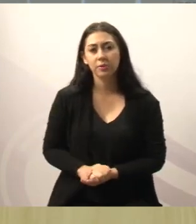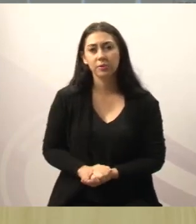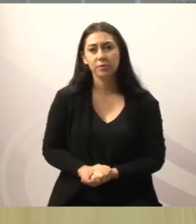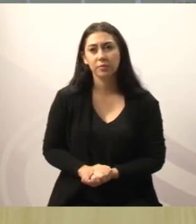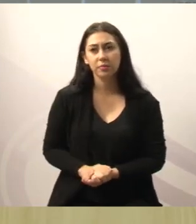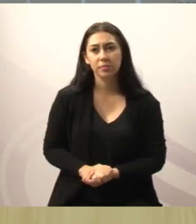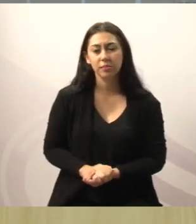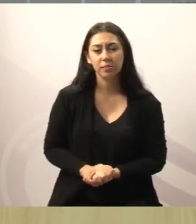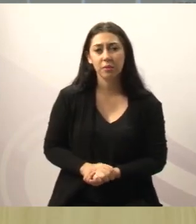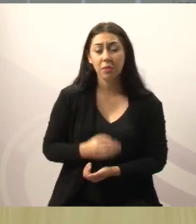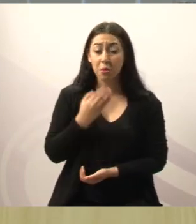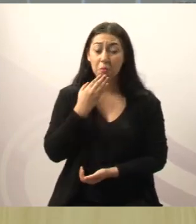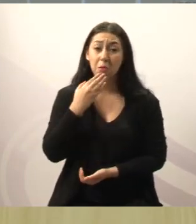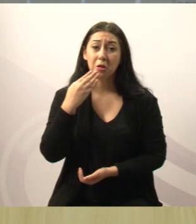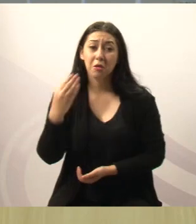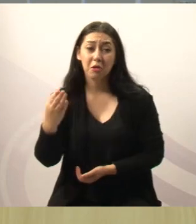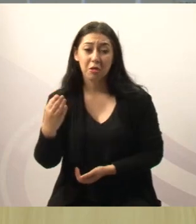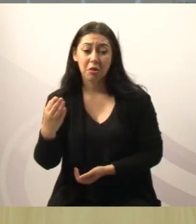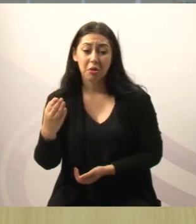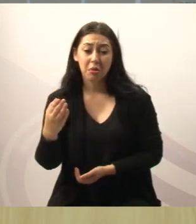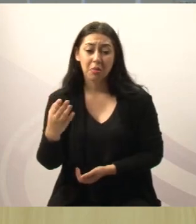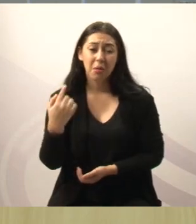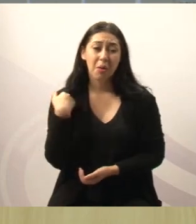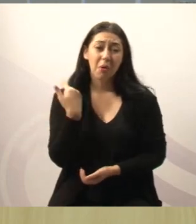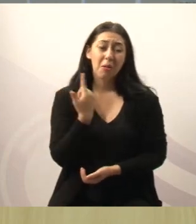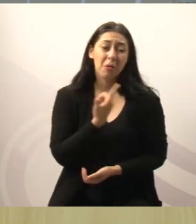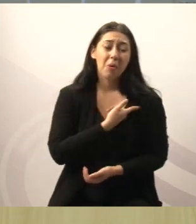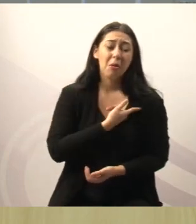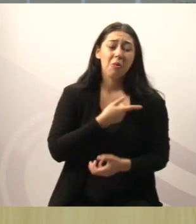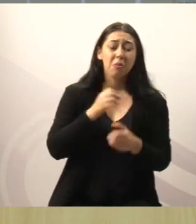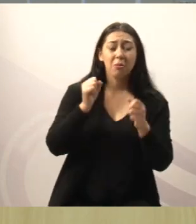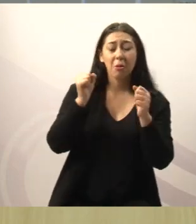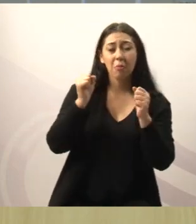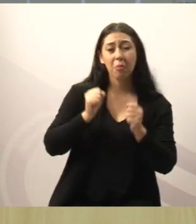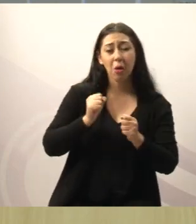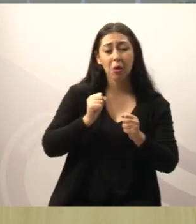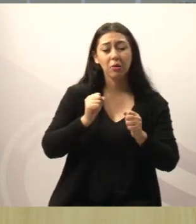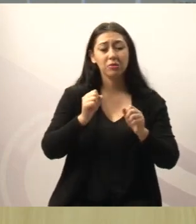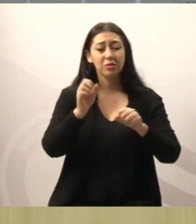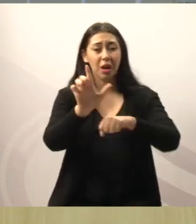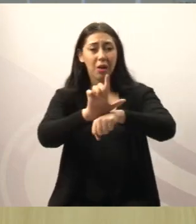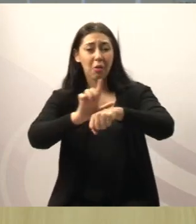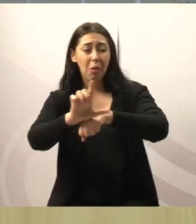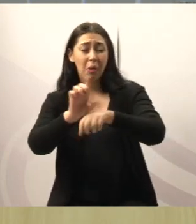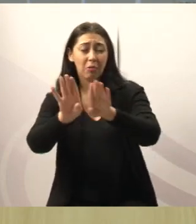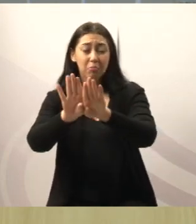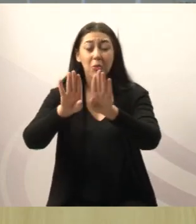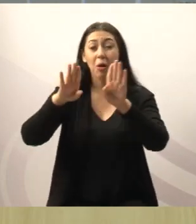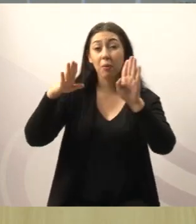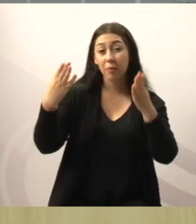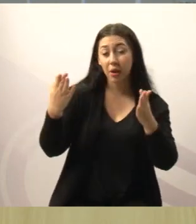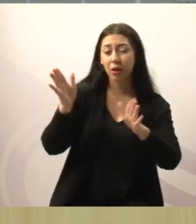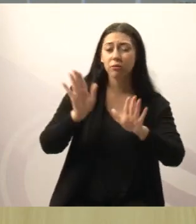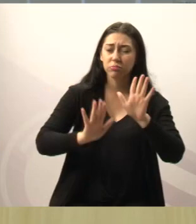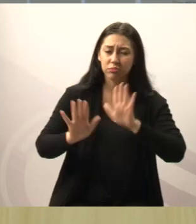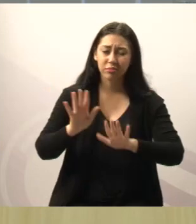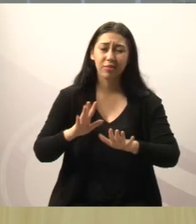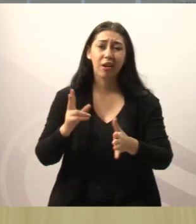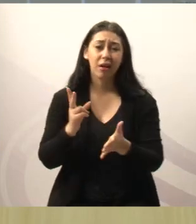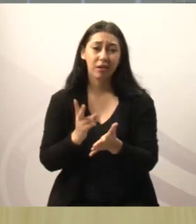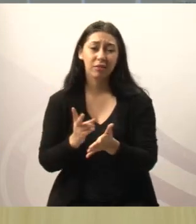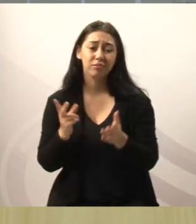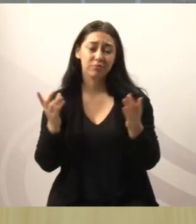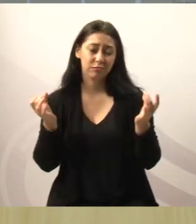a flexibilização do comércio local para a manutenção de vários postos de trabalho,